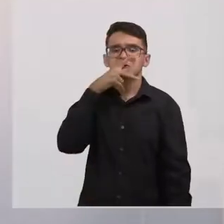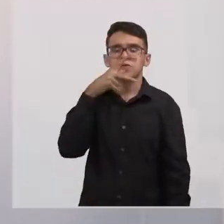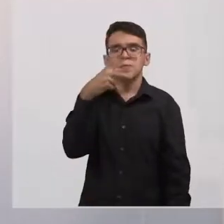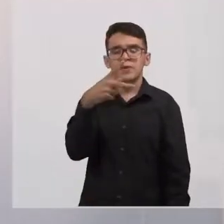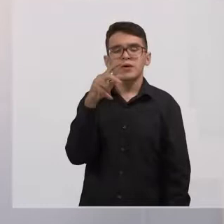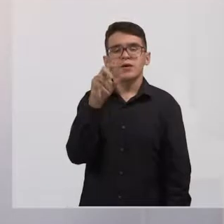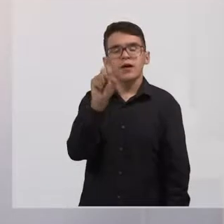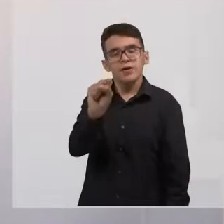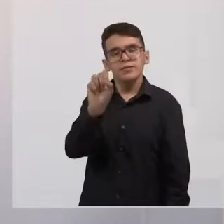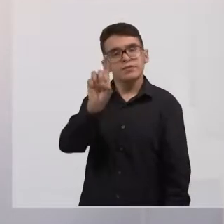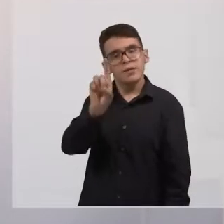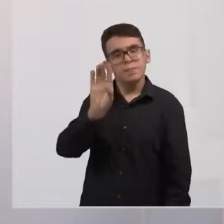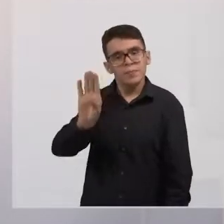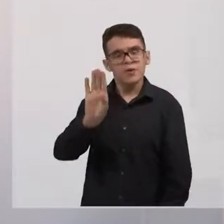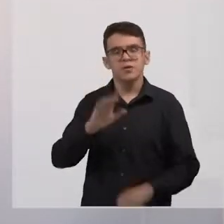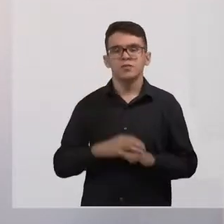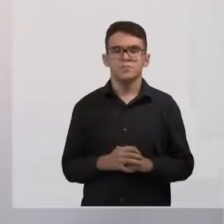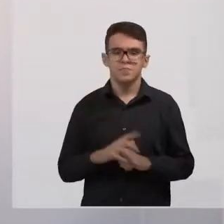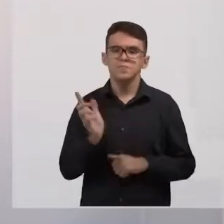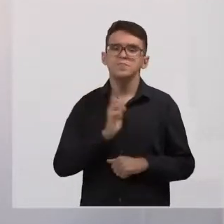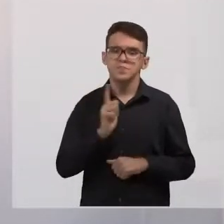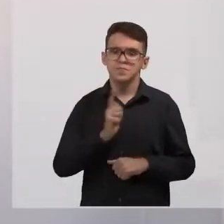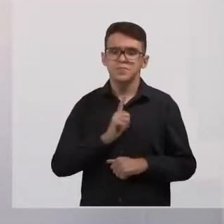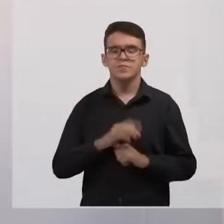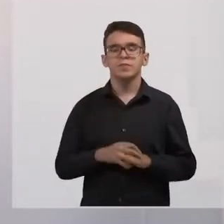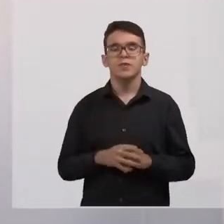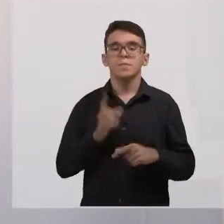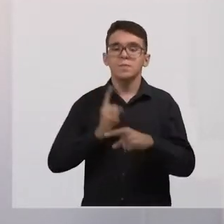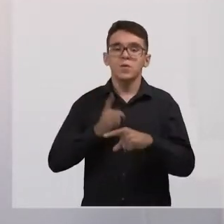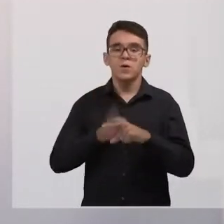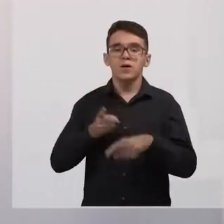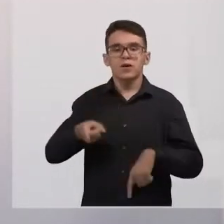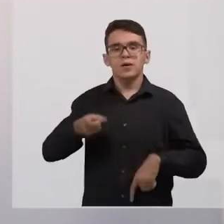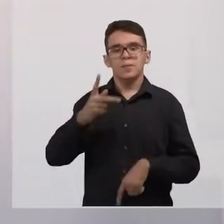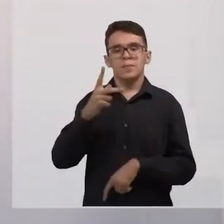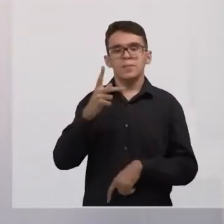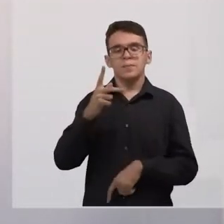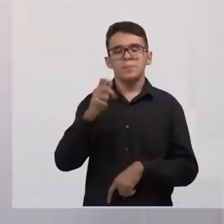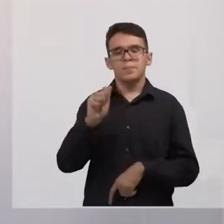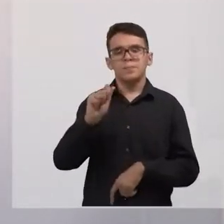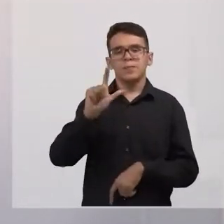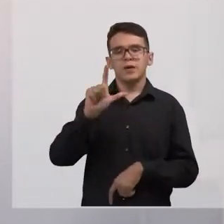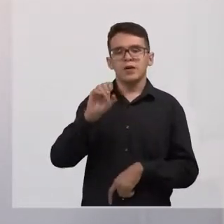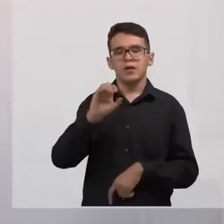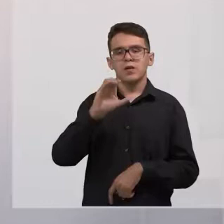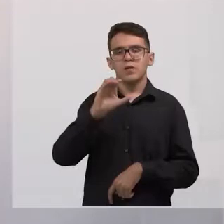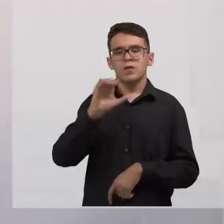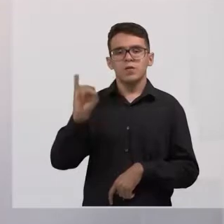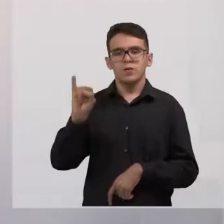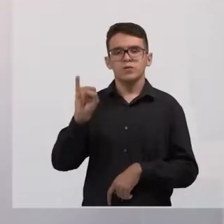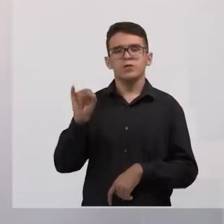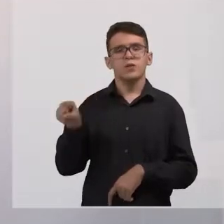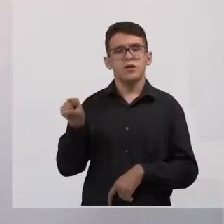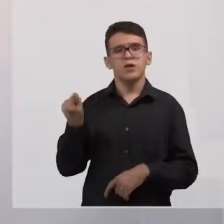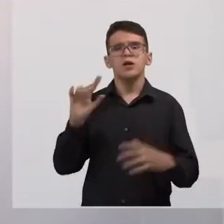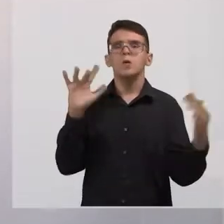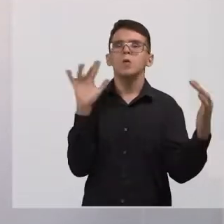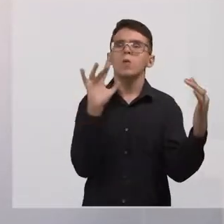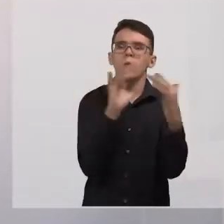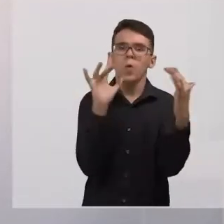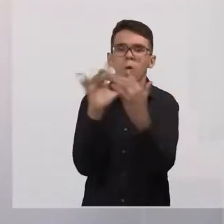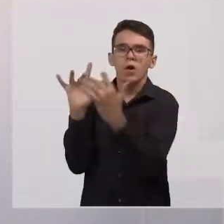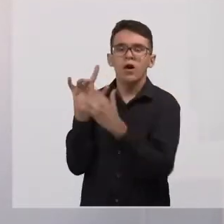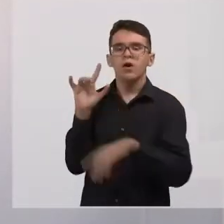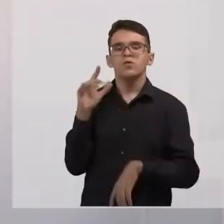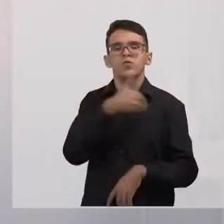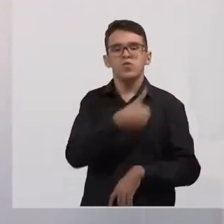Ela atinge o PSDB porque havia relações, tá entendendo? Com alguns governadores do